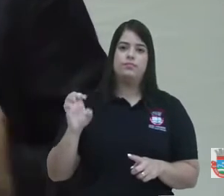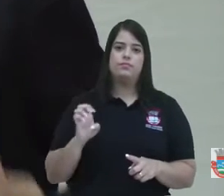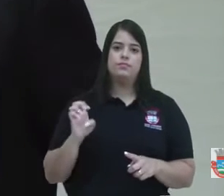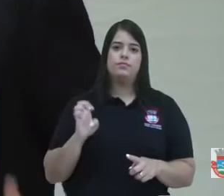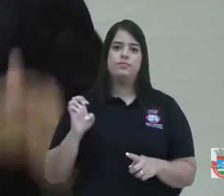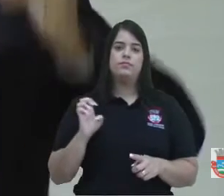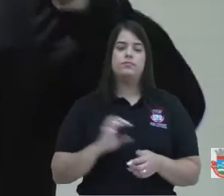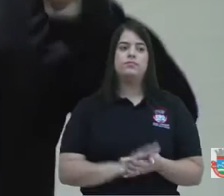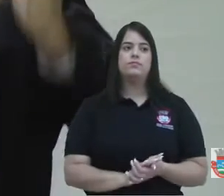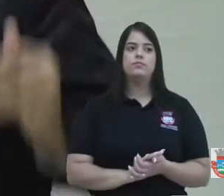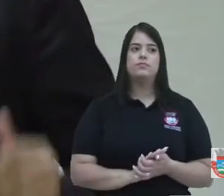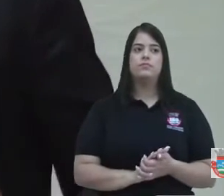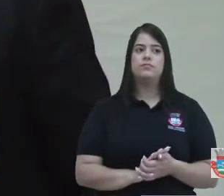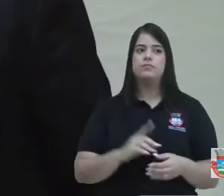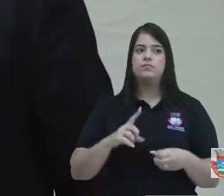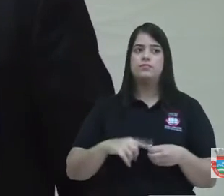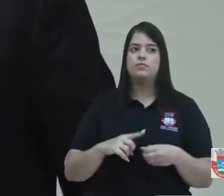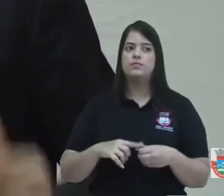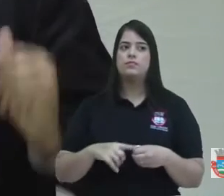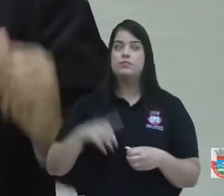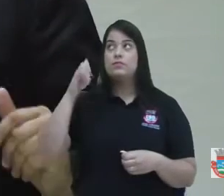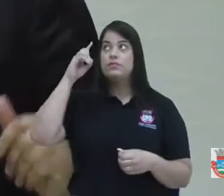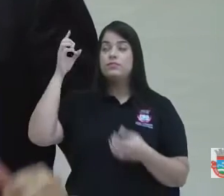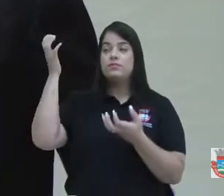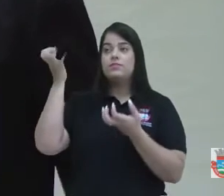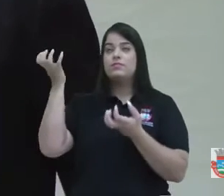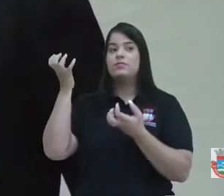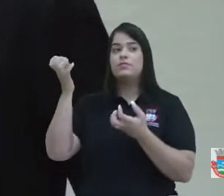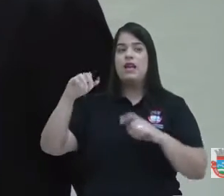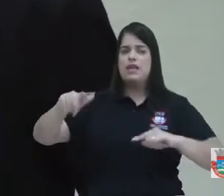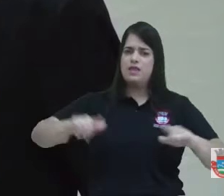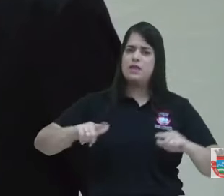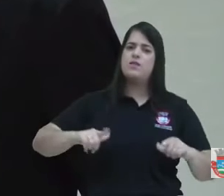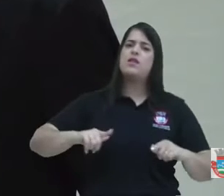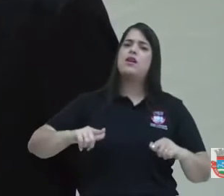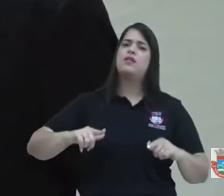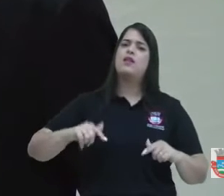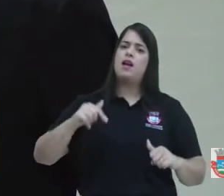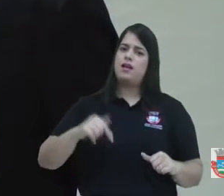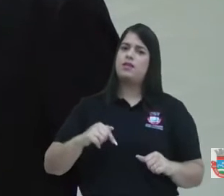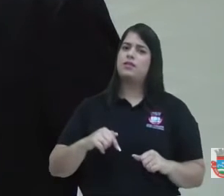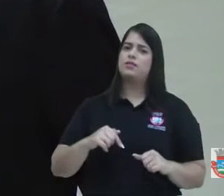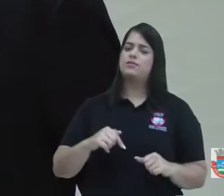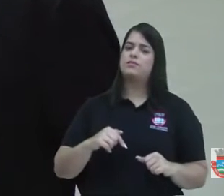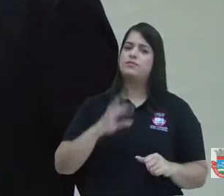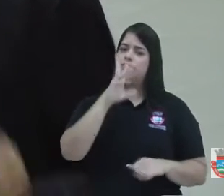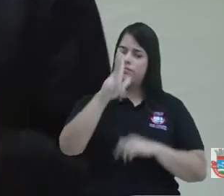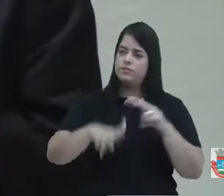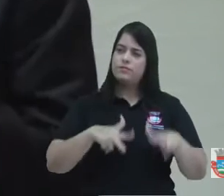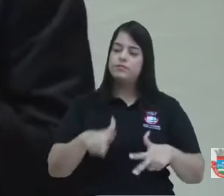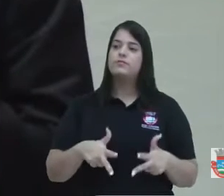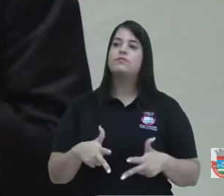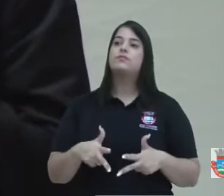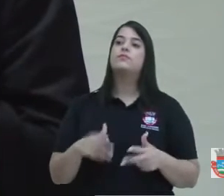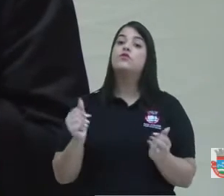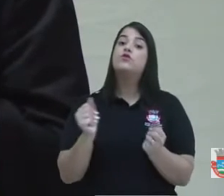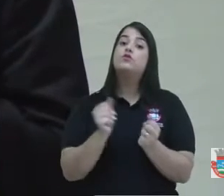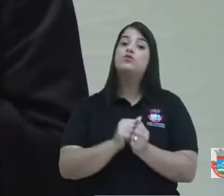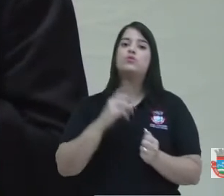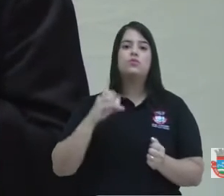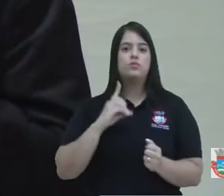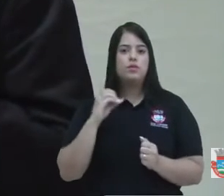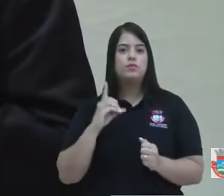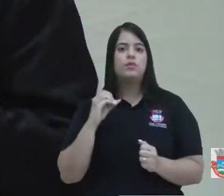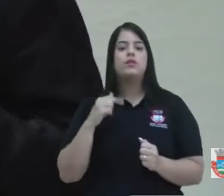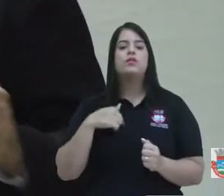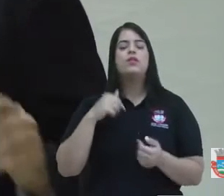Una. E se Deus quiser, vamos trabalhar muito também aqui com o nosso deputado, que